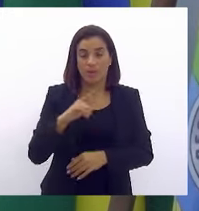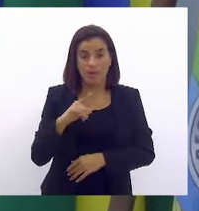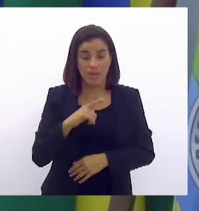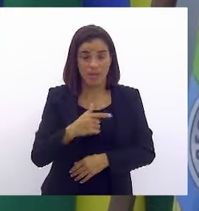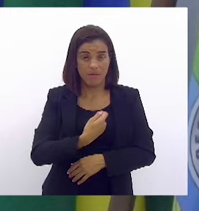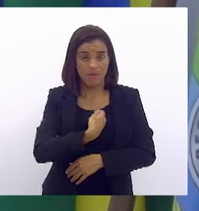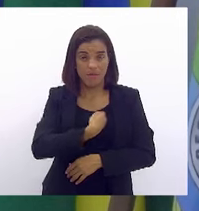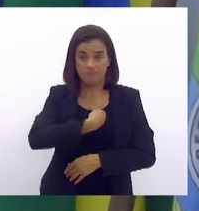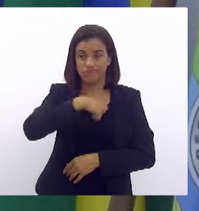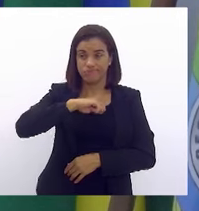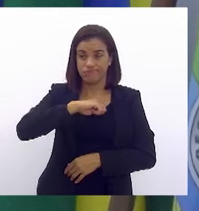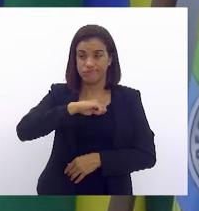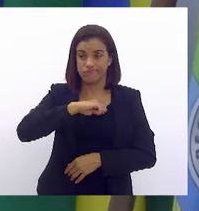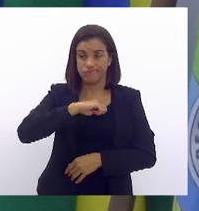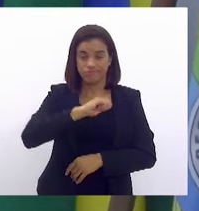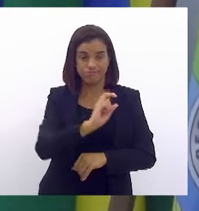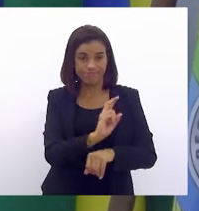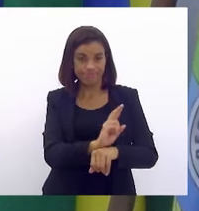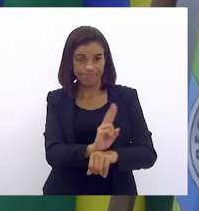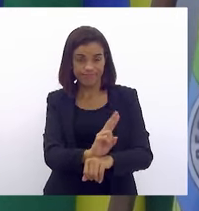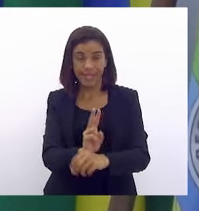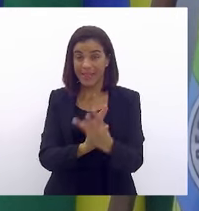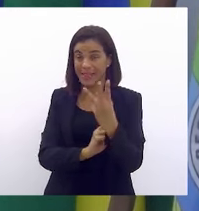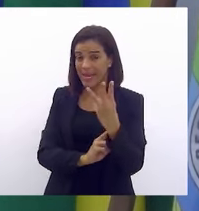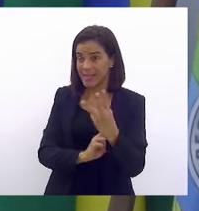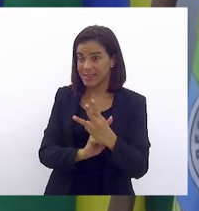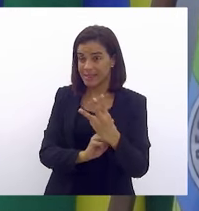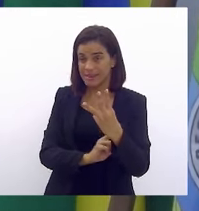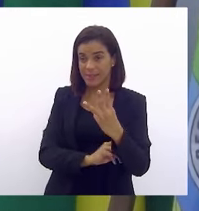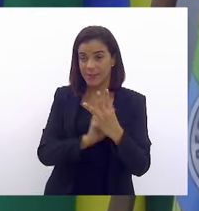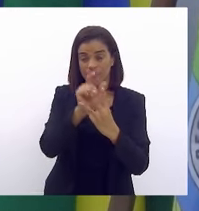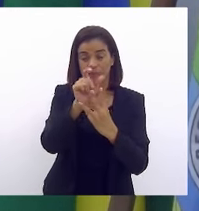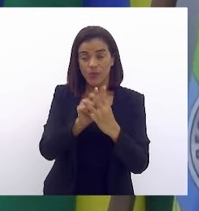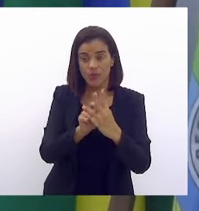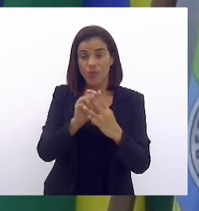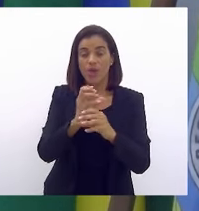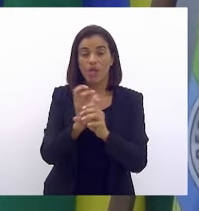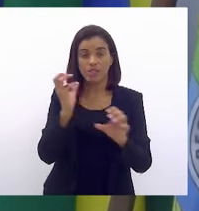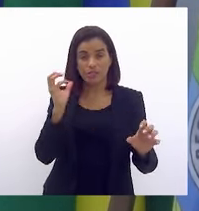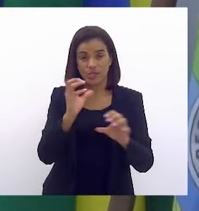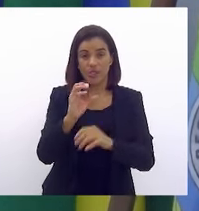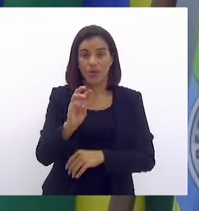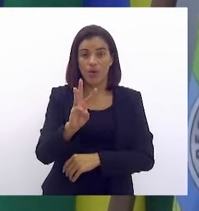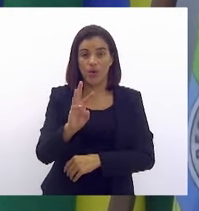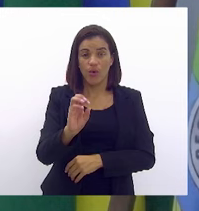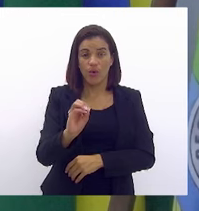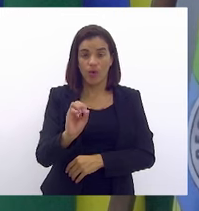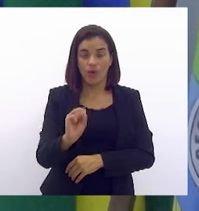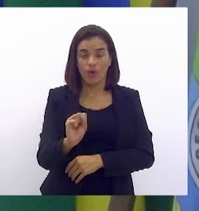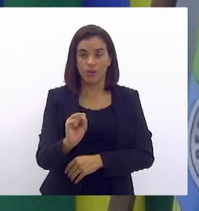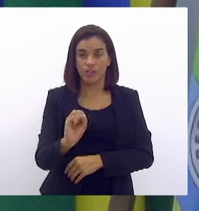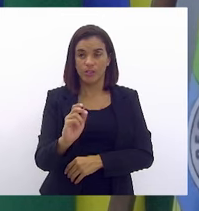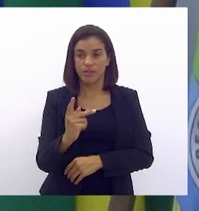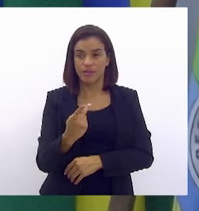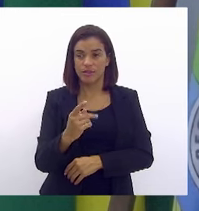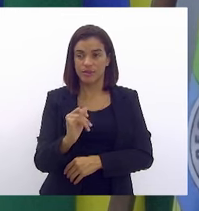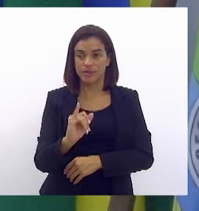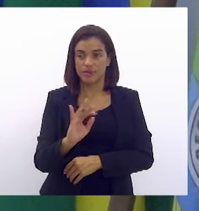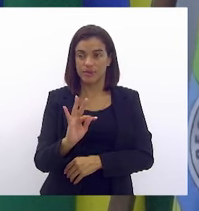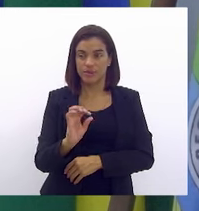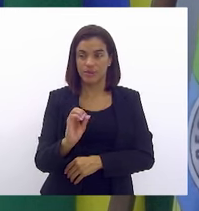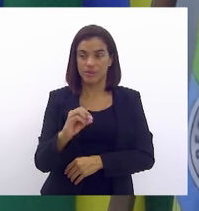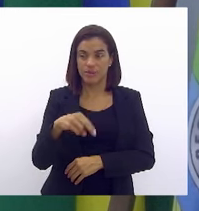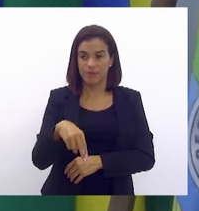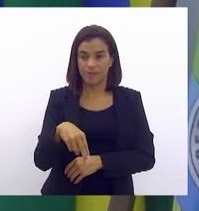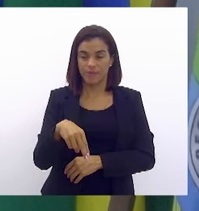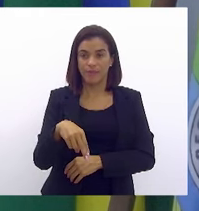aqui, nós temos três inspetores, um é, inclusive, é o engenheiro Osto, entendeu? Tem um outro colega aí que vai mudar agora